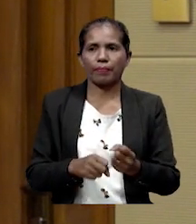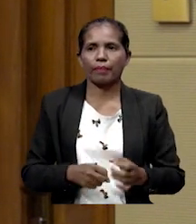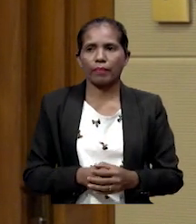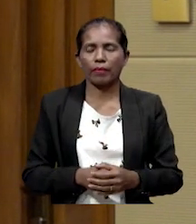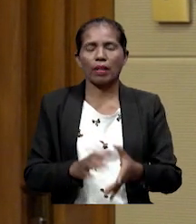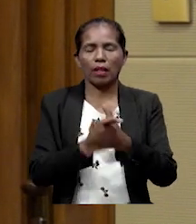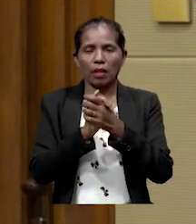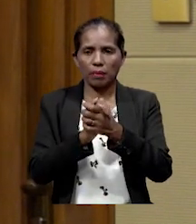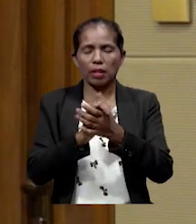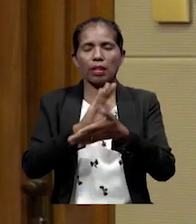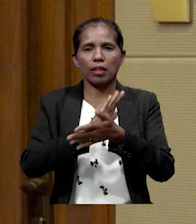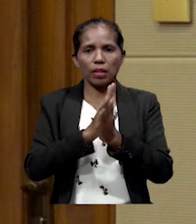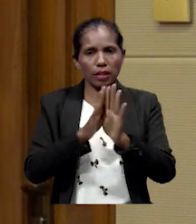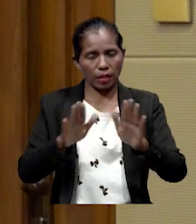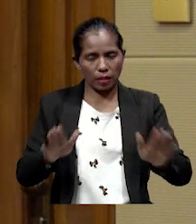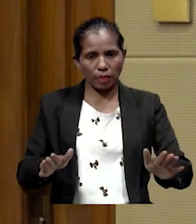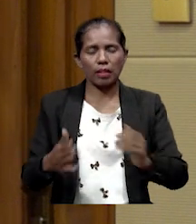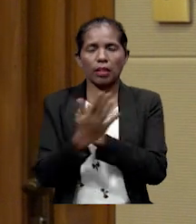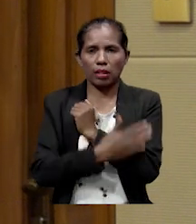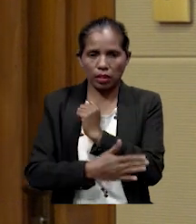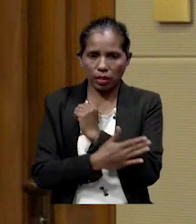a Metindame e a Rai Daniela.